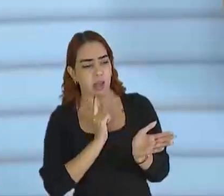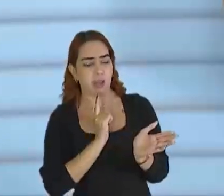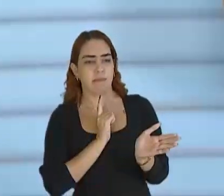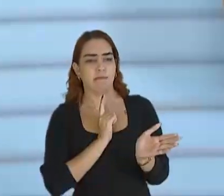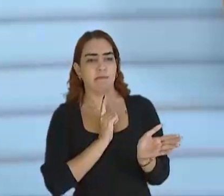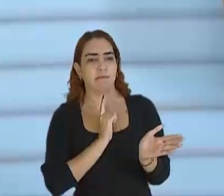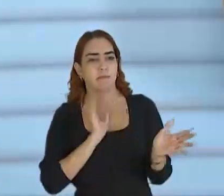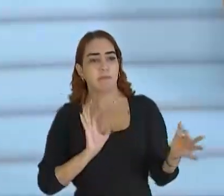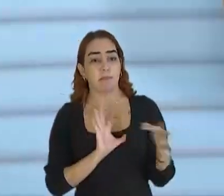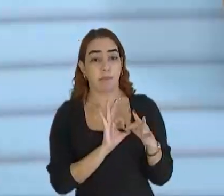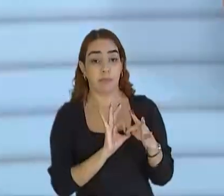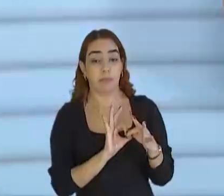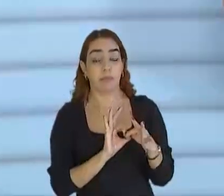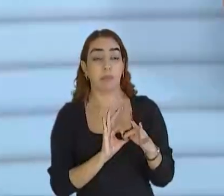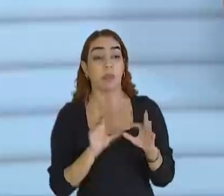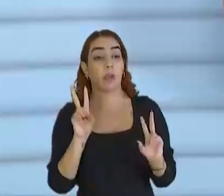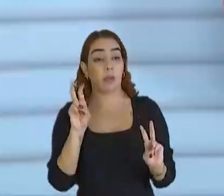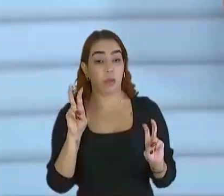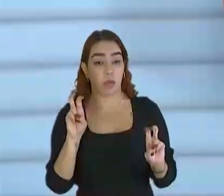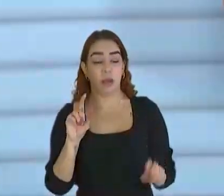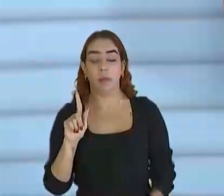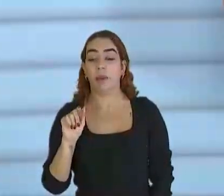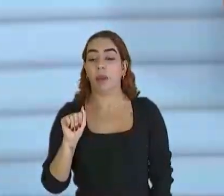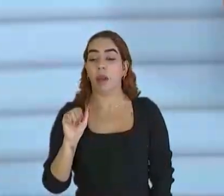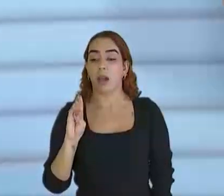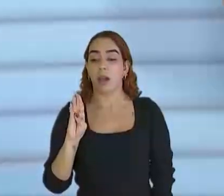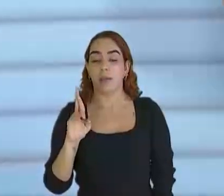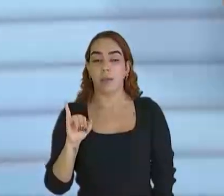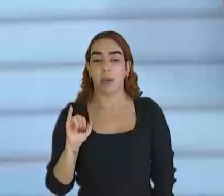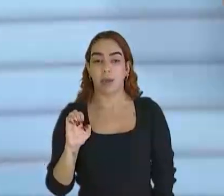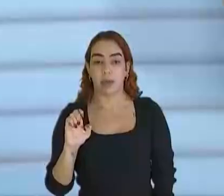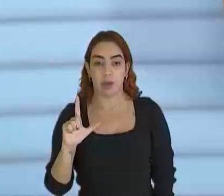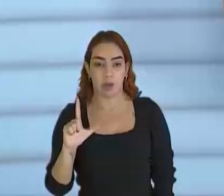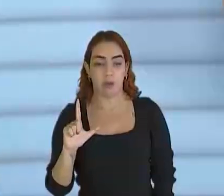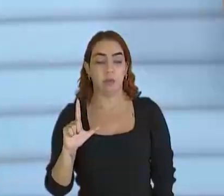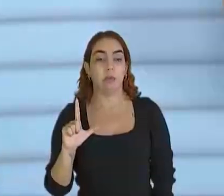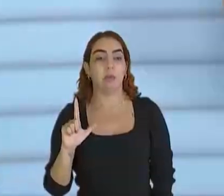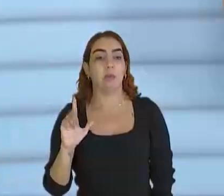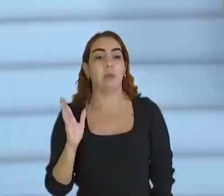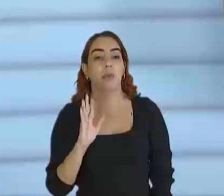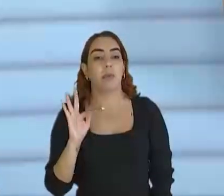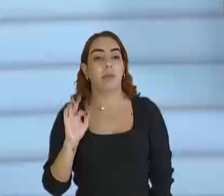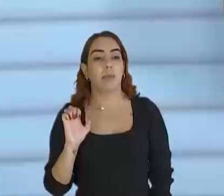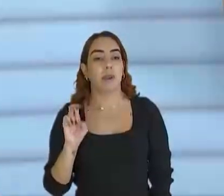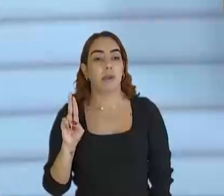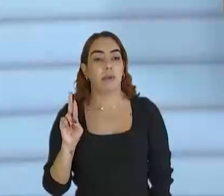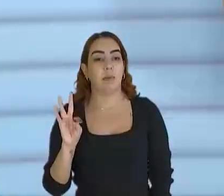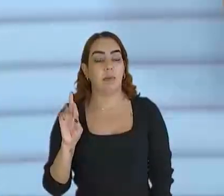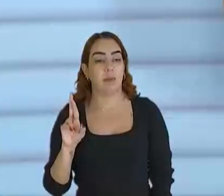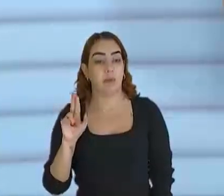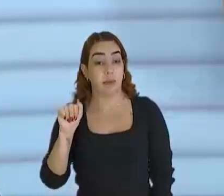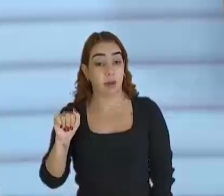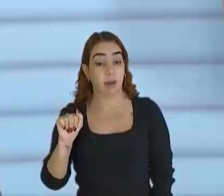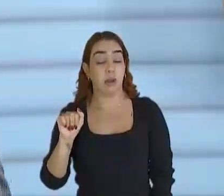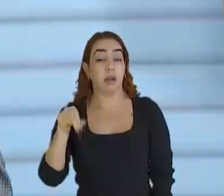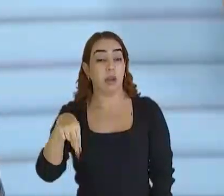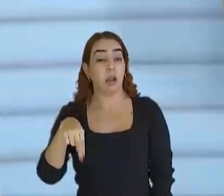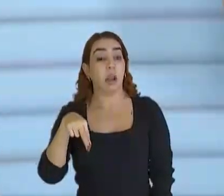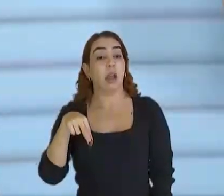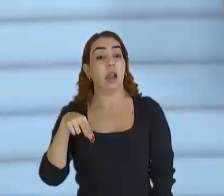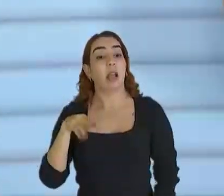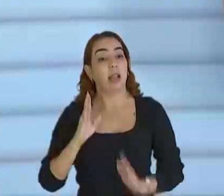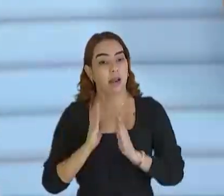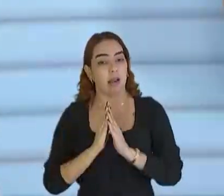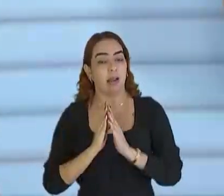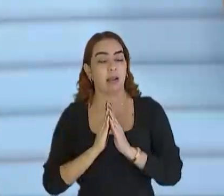do Gabriel Feltran, que é brasileiro, mas é professor na Paris 3, na França,